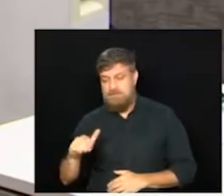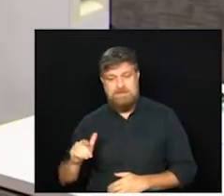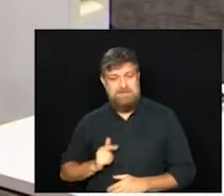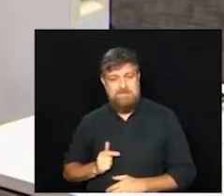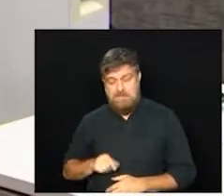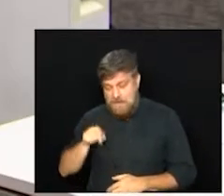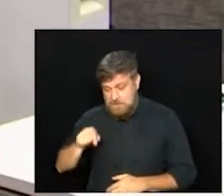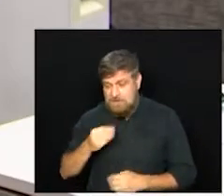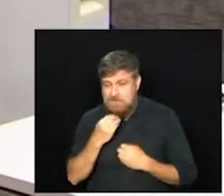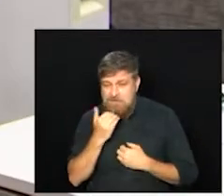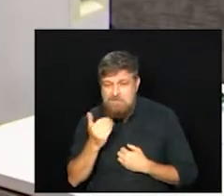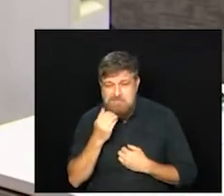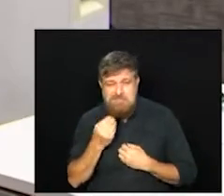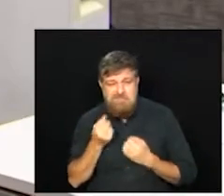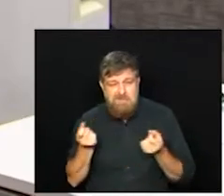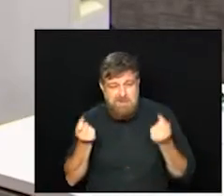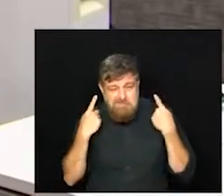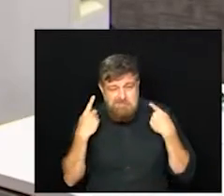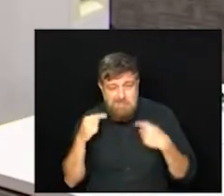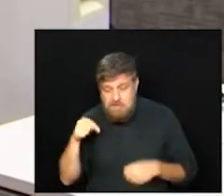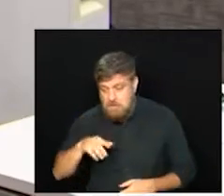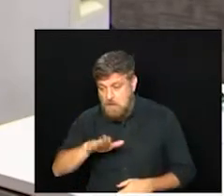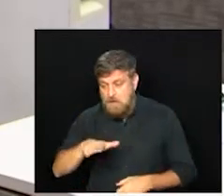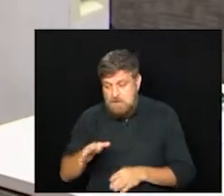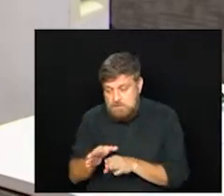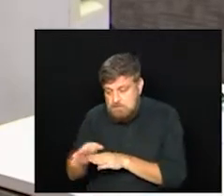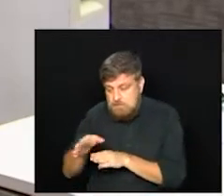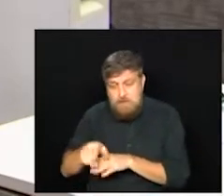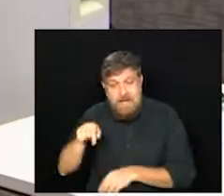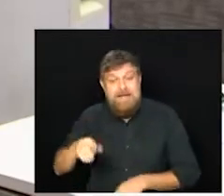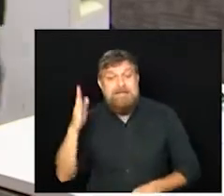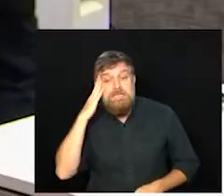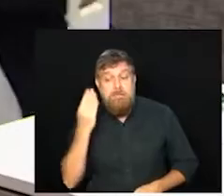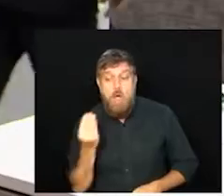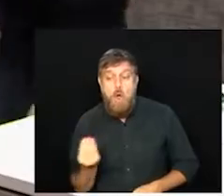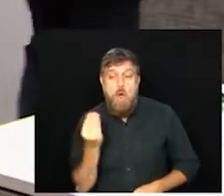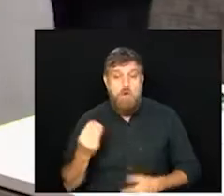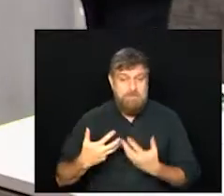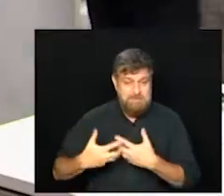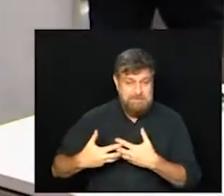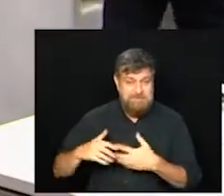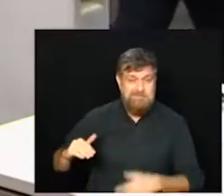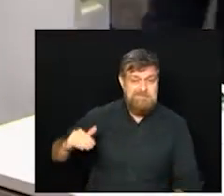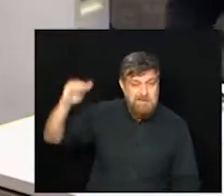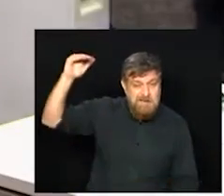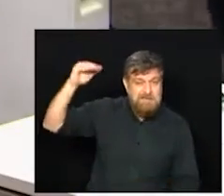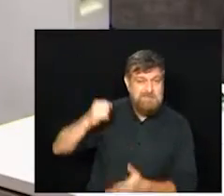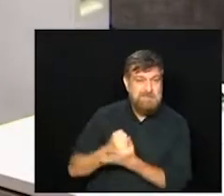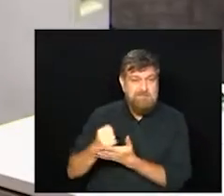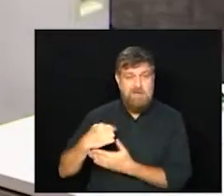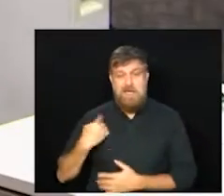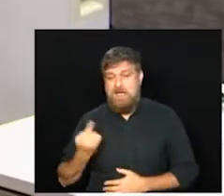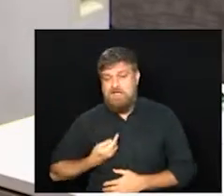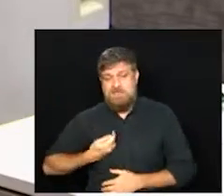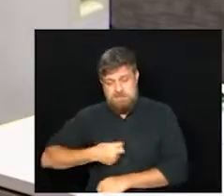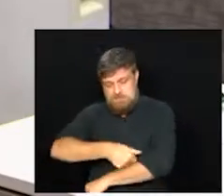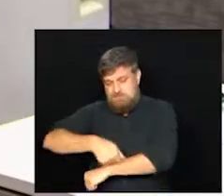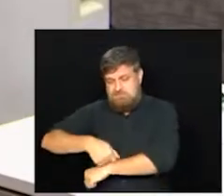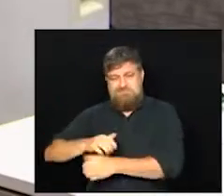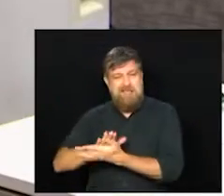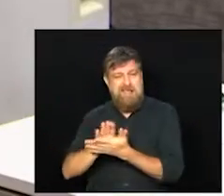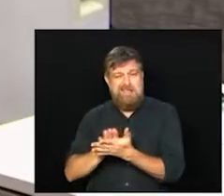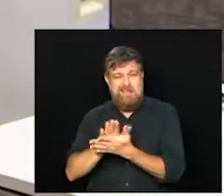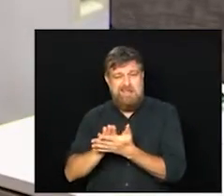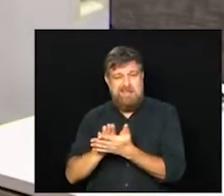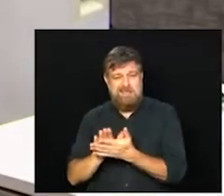der um rumo para as crianças, saber como é que funciona, quando tiver grande, tá que nem a gente não usava nada, nem sabia o que era